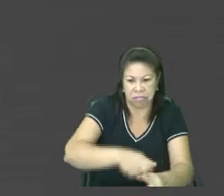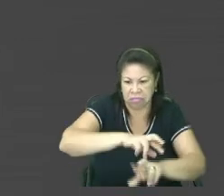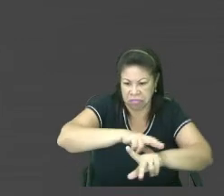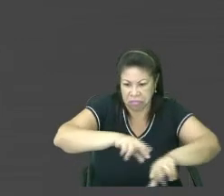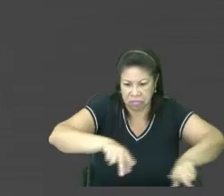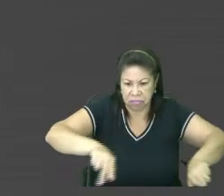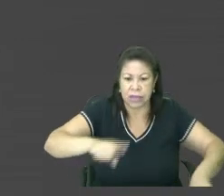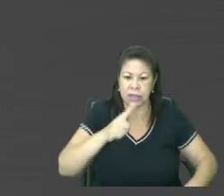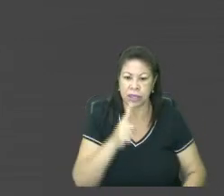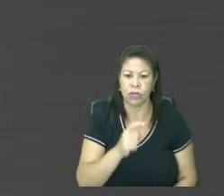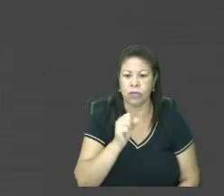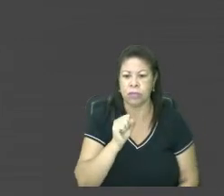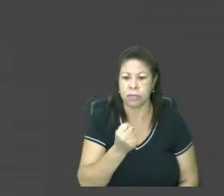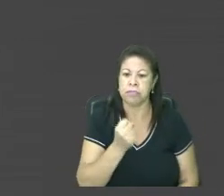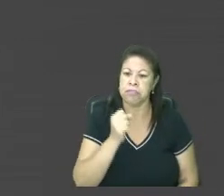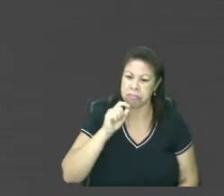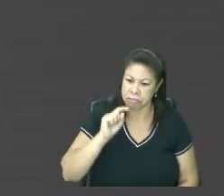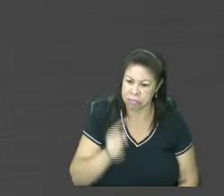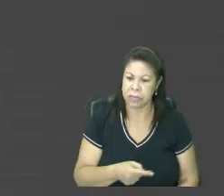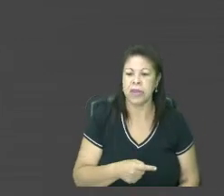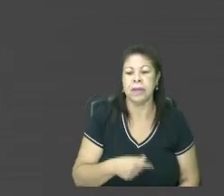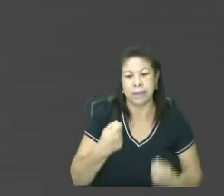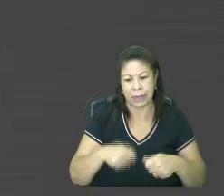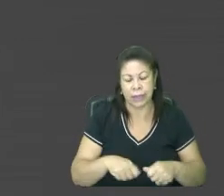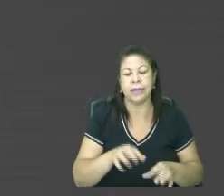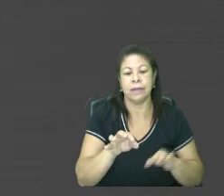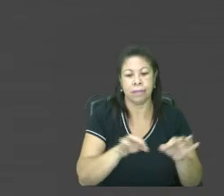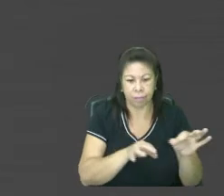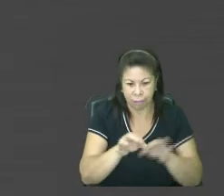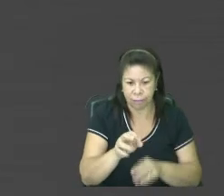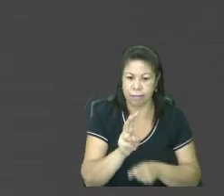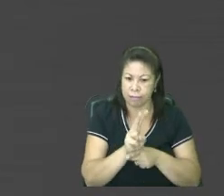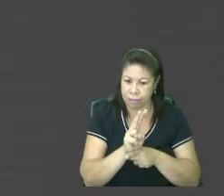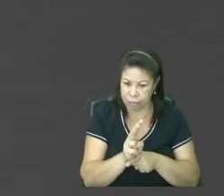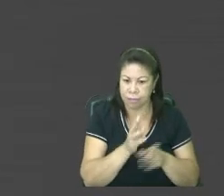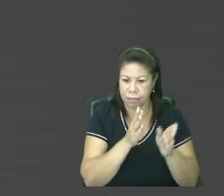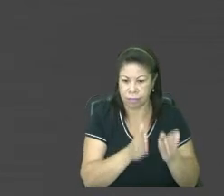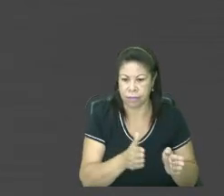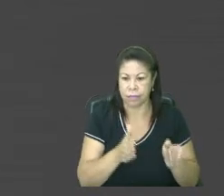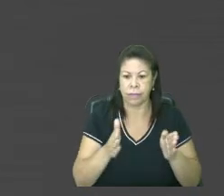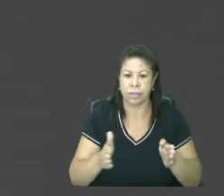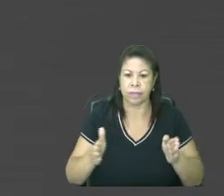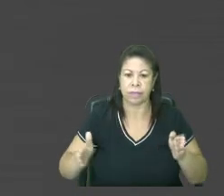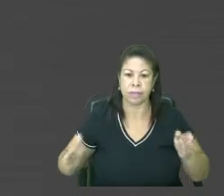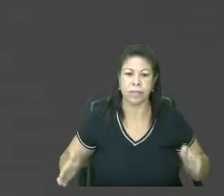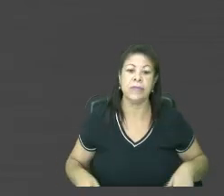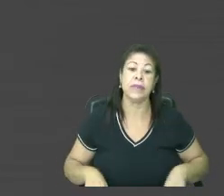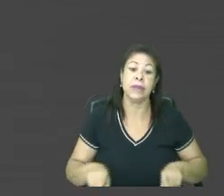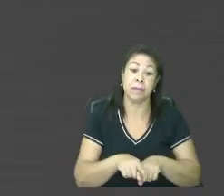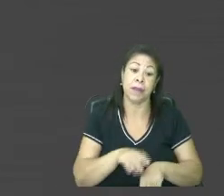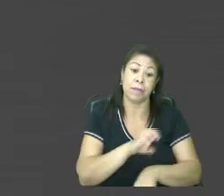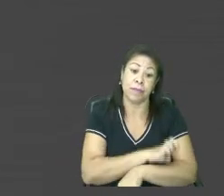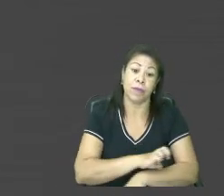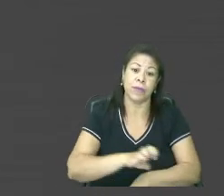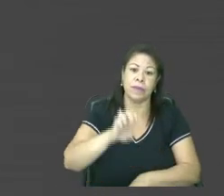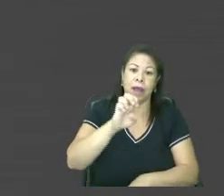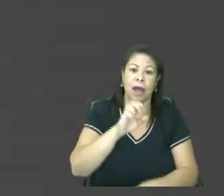exames que passam pelo processo de regulação, e os que são ofertados pelo Estado,